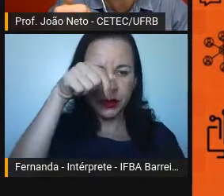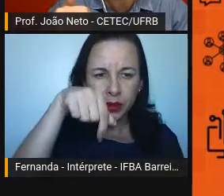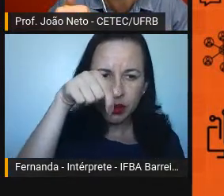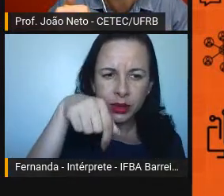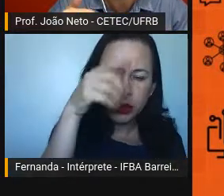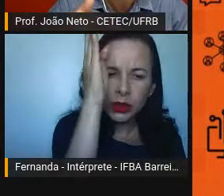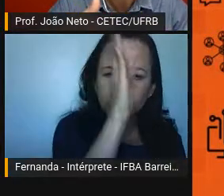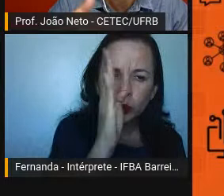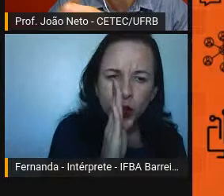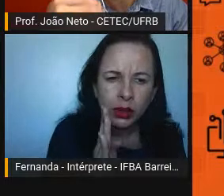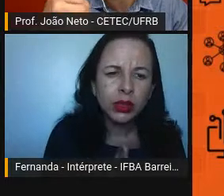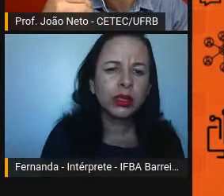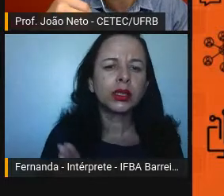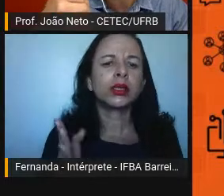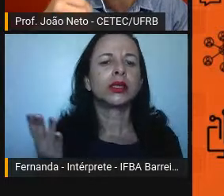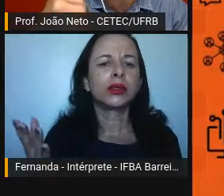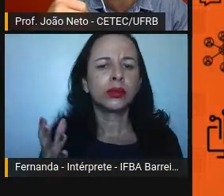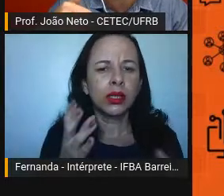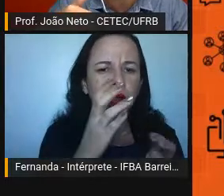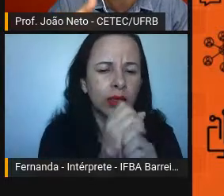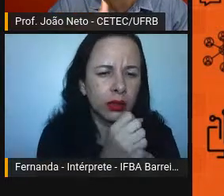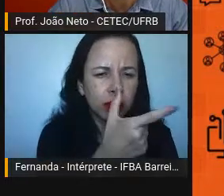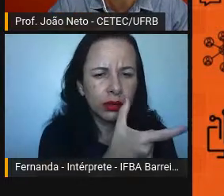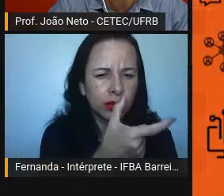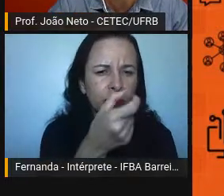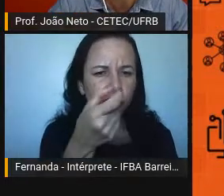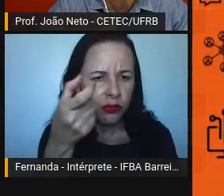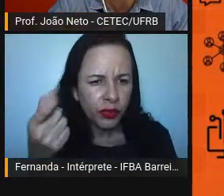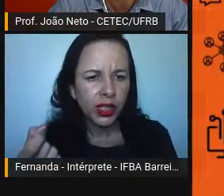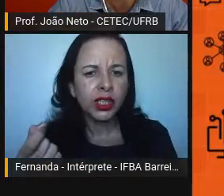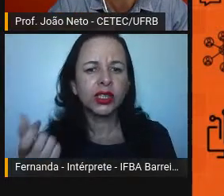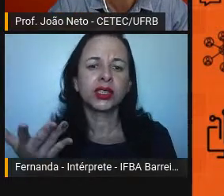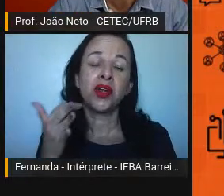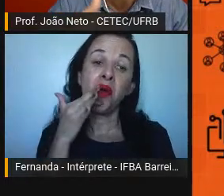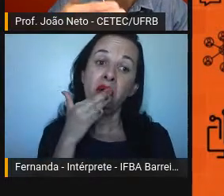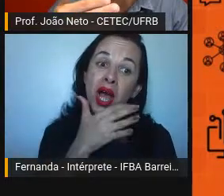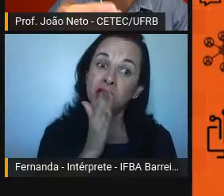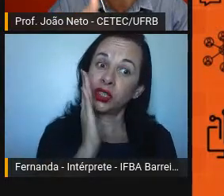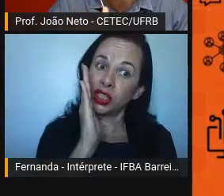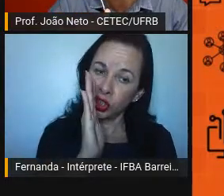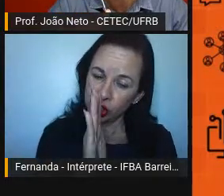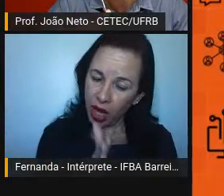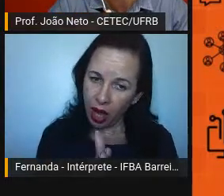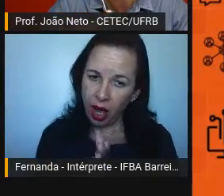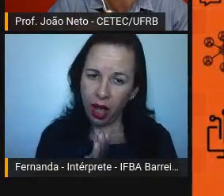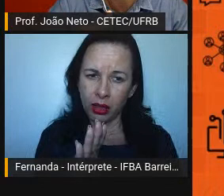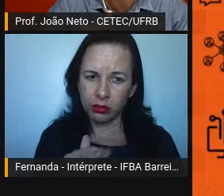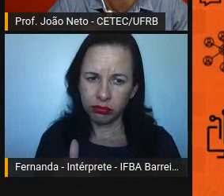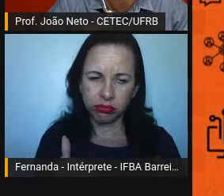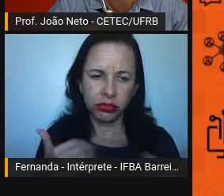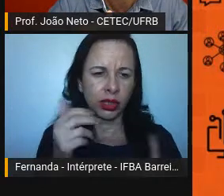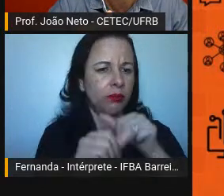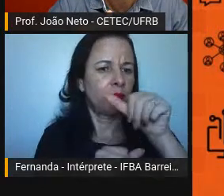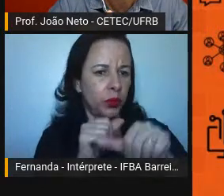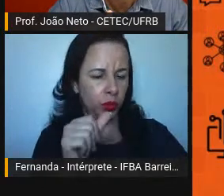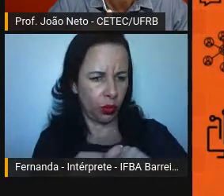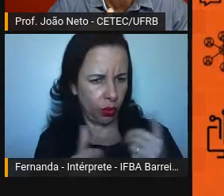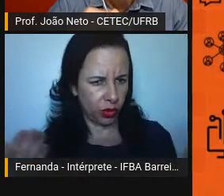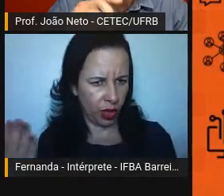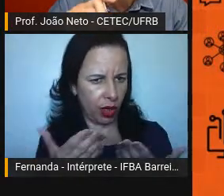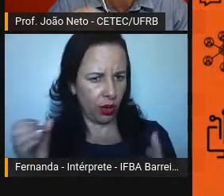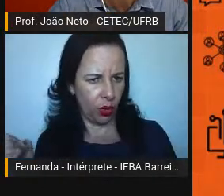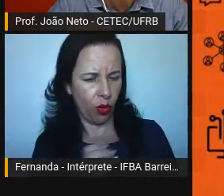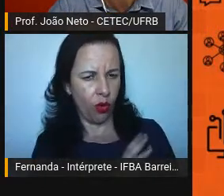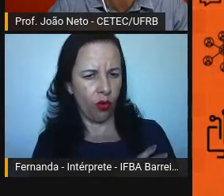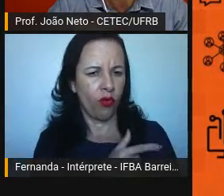de 2020 esse nome deve estar mais atualizado né é de 24 por cento da população